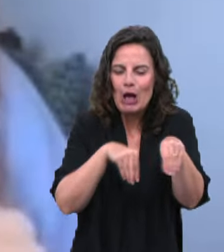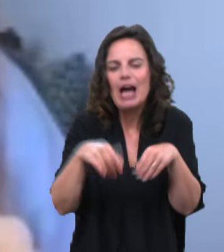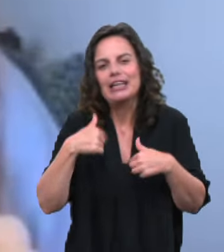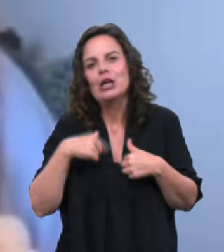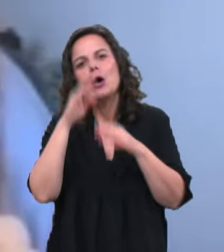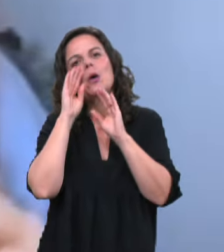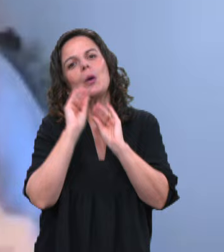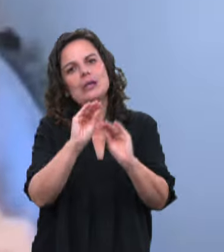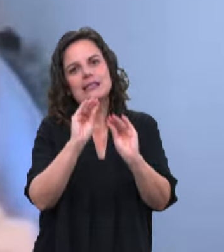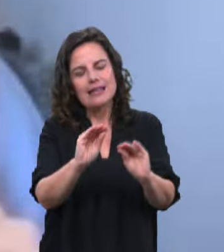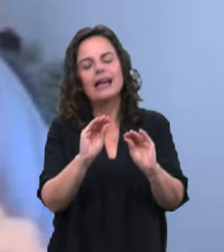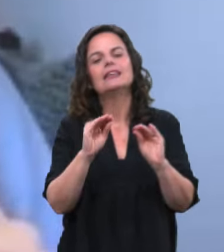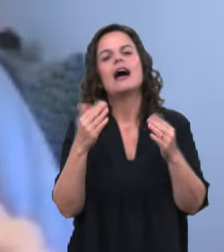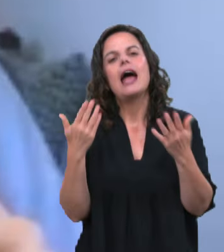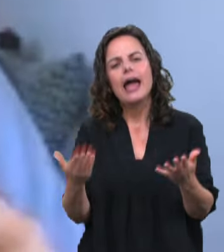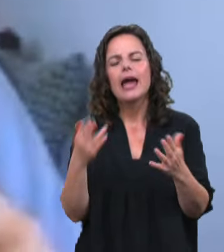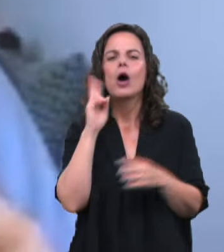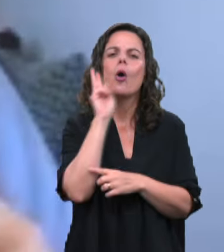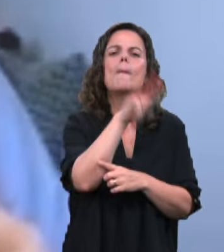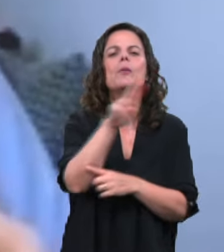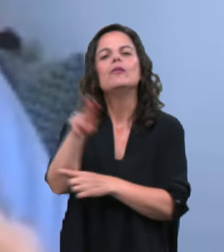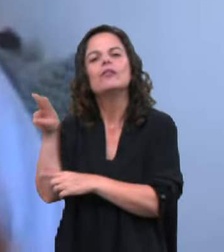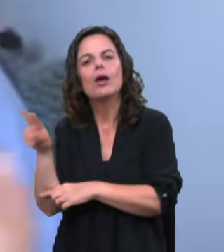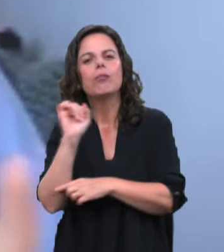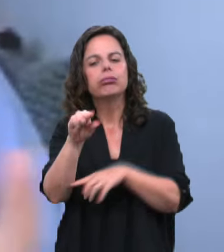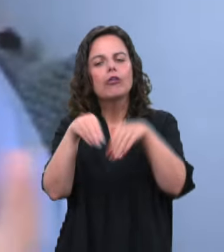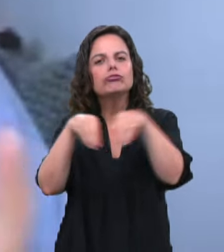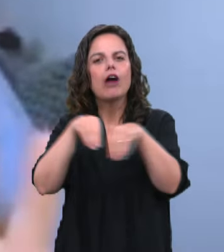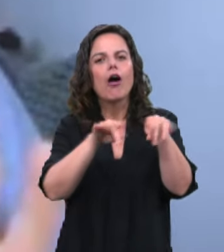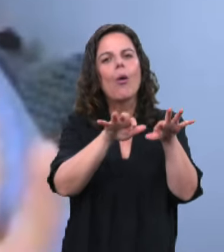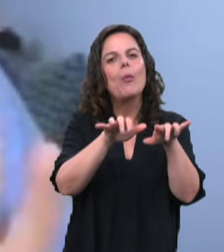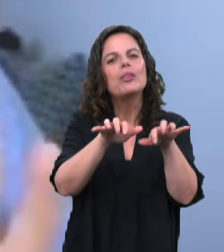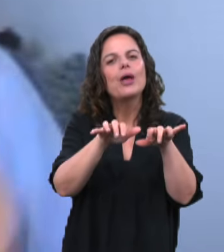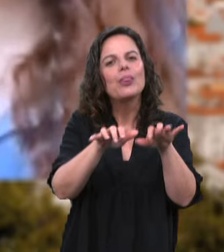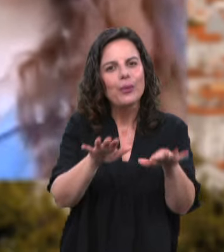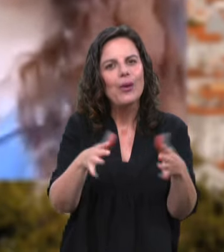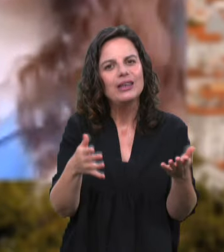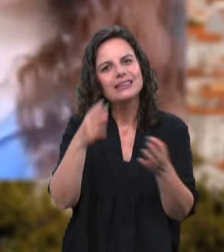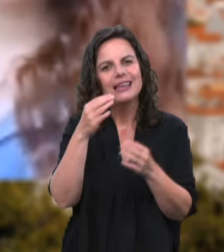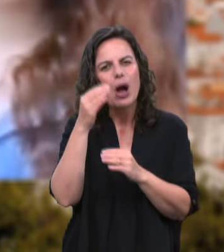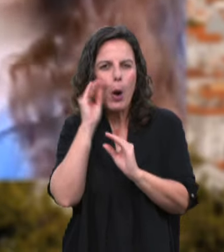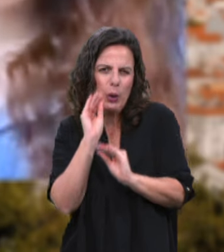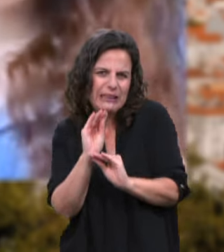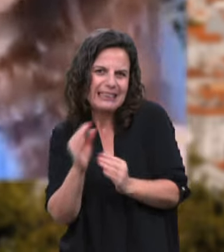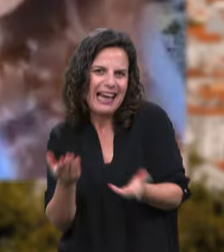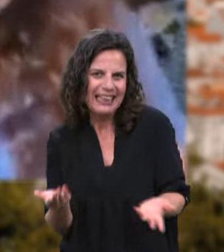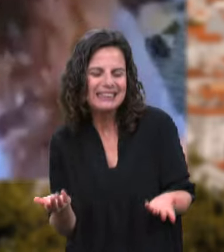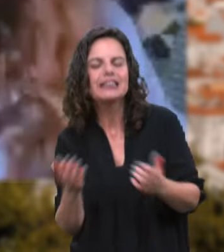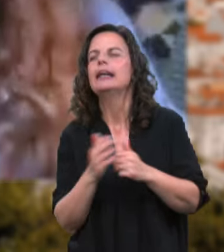aconselho muito o Computerspiele Museum, que é o Museu dos Jogos de Computador.